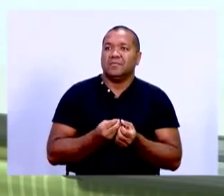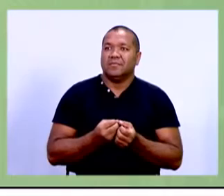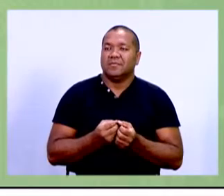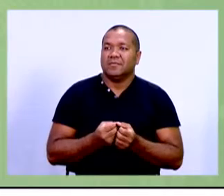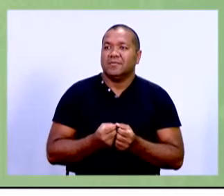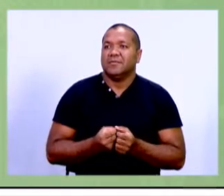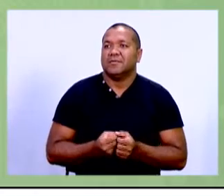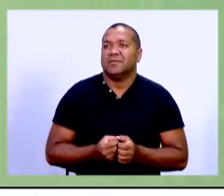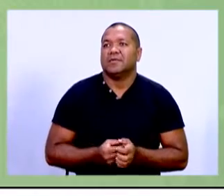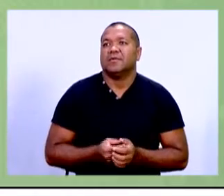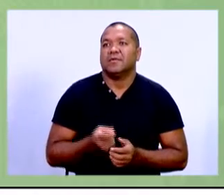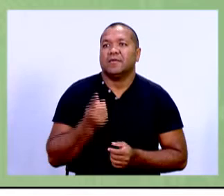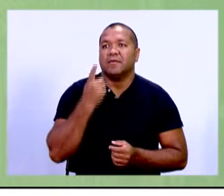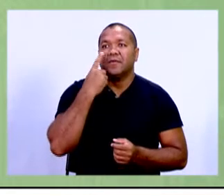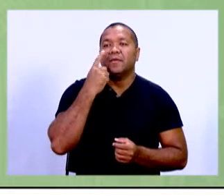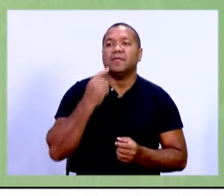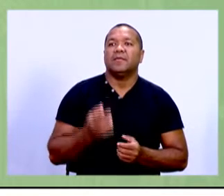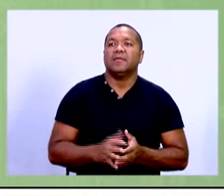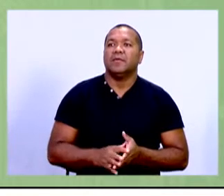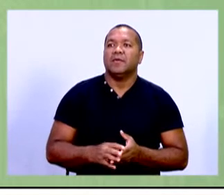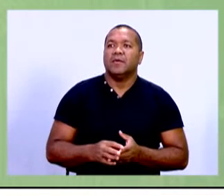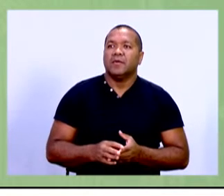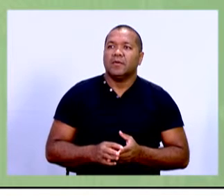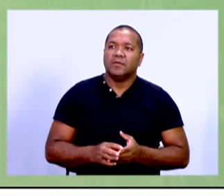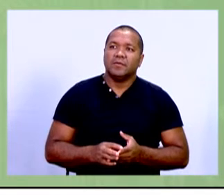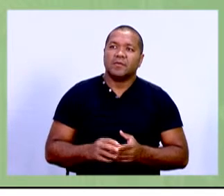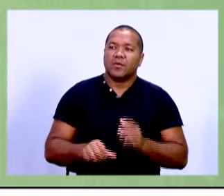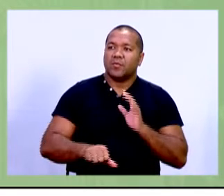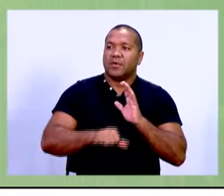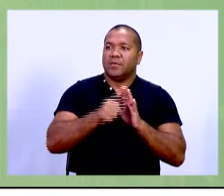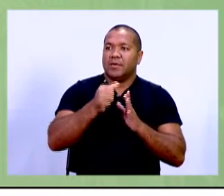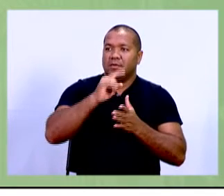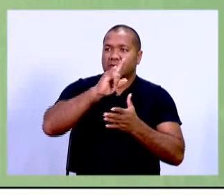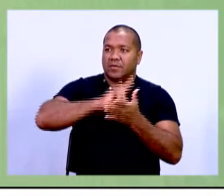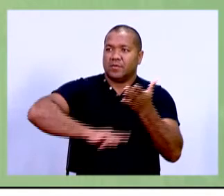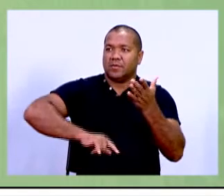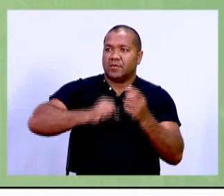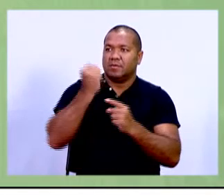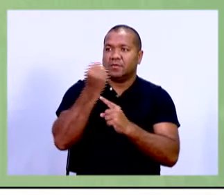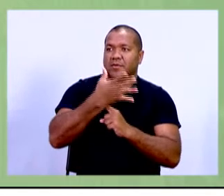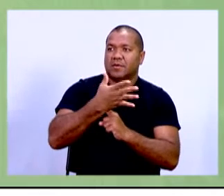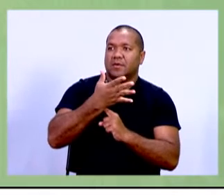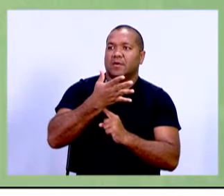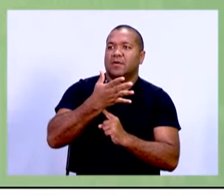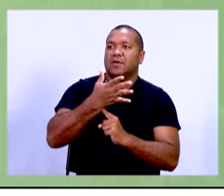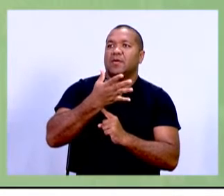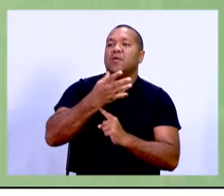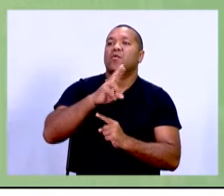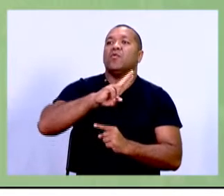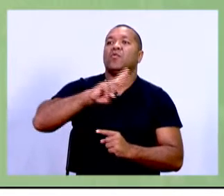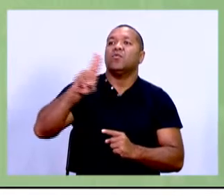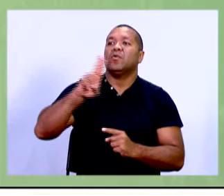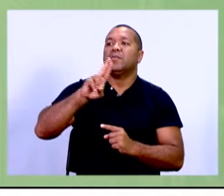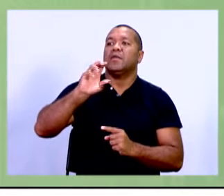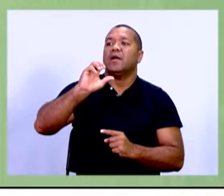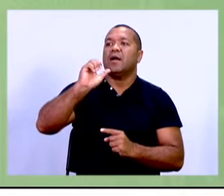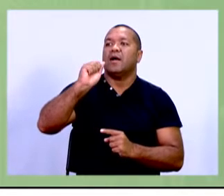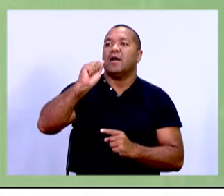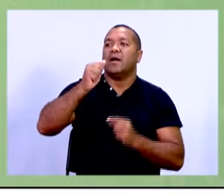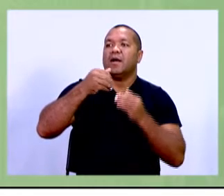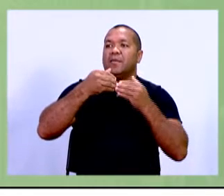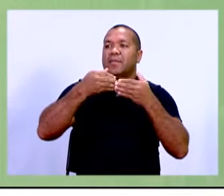diagrama, certo? Vamos lá. Então, esse é o nosso primeiro diagrama de atividades. O nome dele é Abertura de